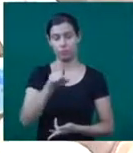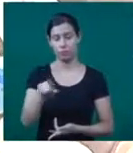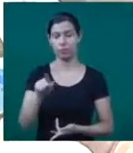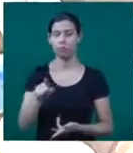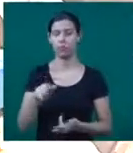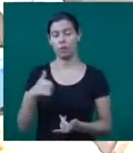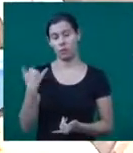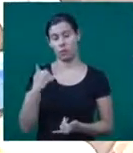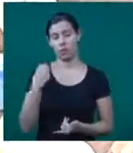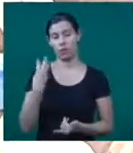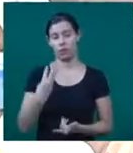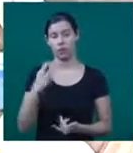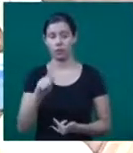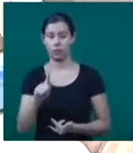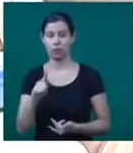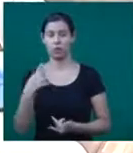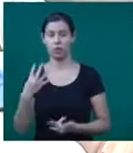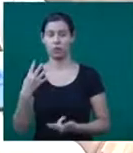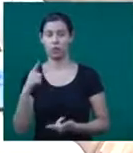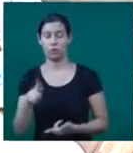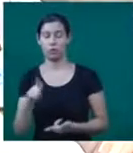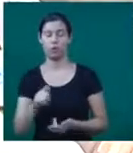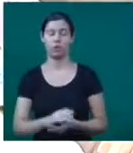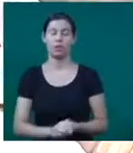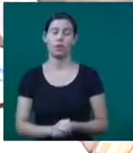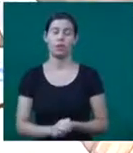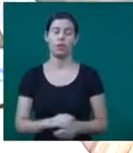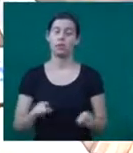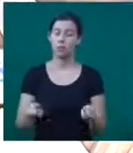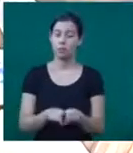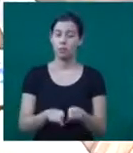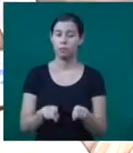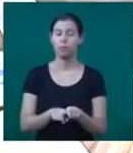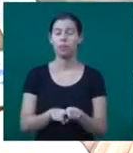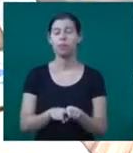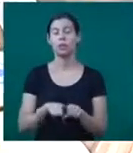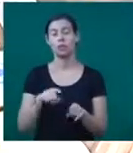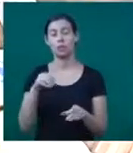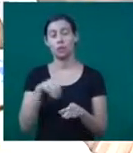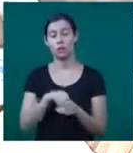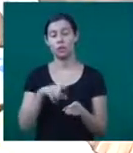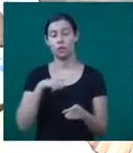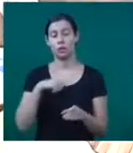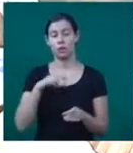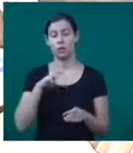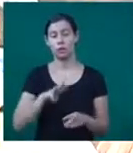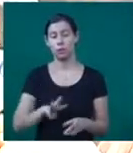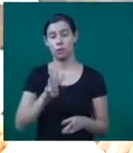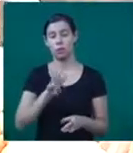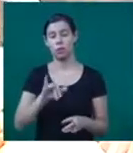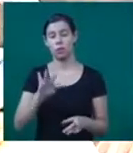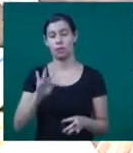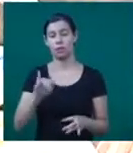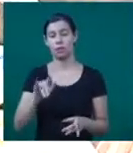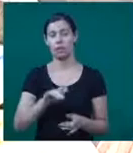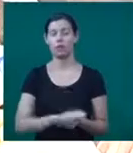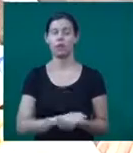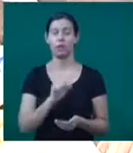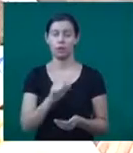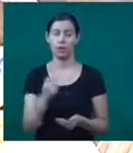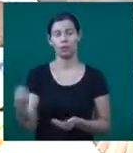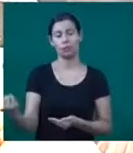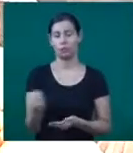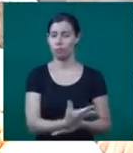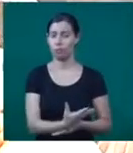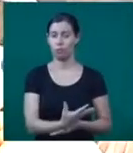quanto 4G, mas é importante citar também Wi-Fi, o próprio Bluetooth. São tecnologias muito novas,